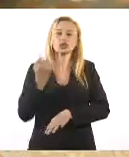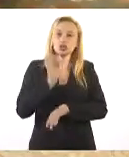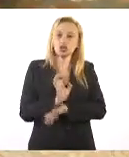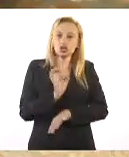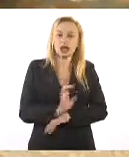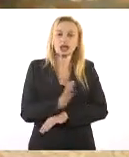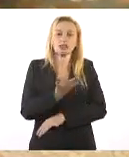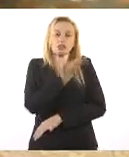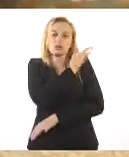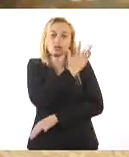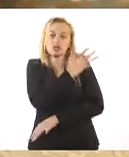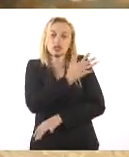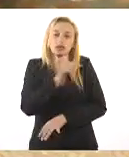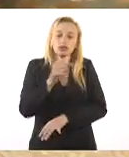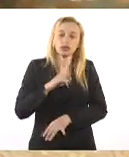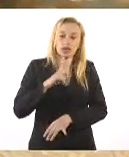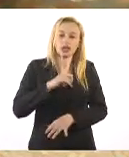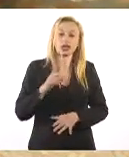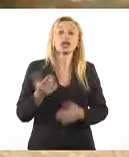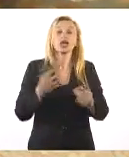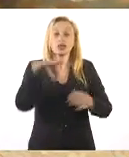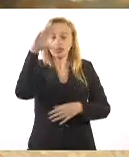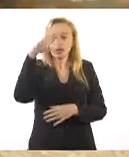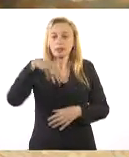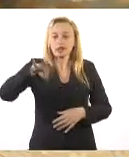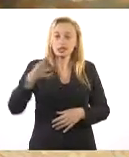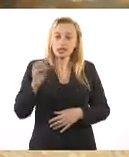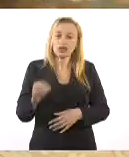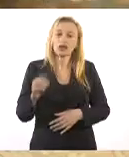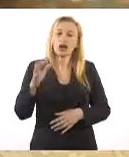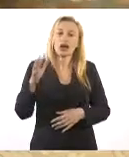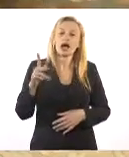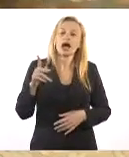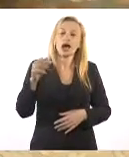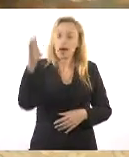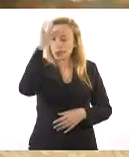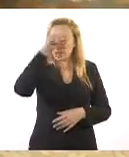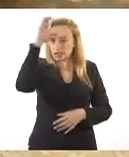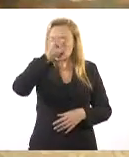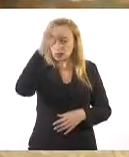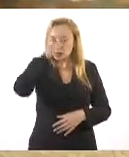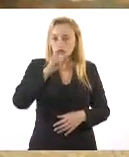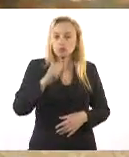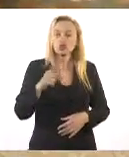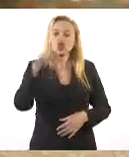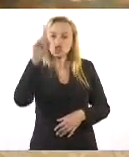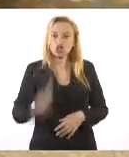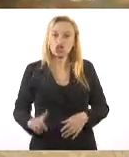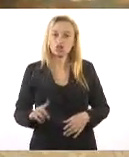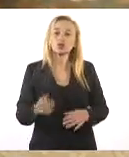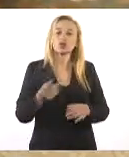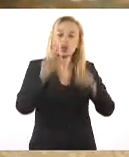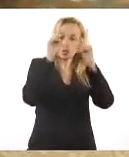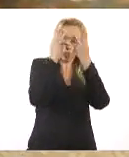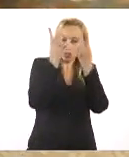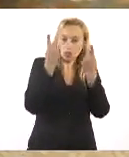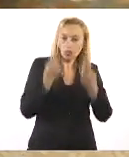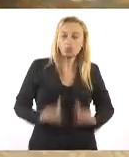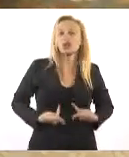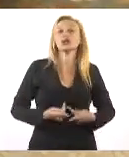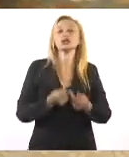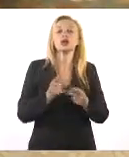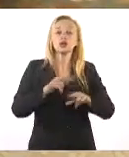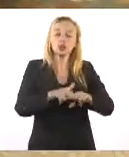estado então dessa forma uma célula aprendeu muito sobre direitos humanos e por isso se levantou para que tantos outros